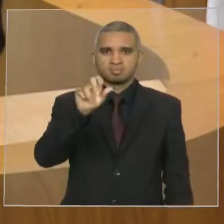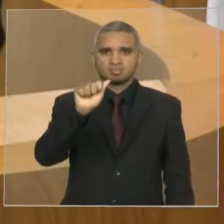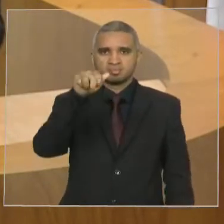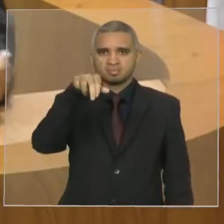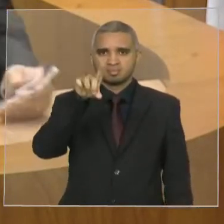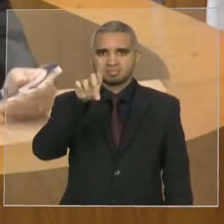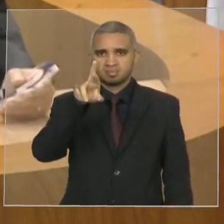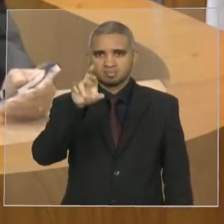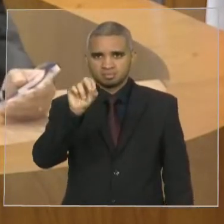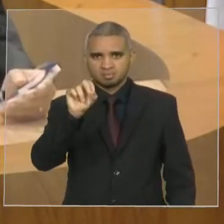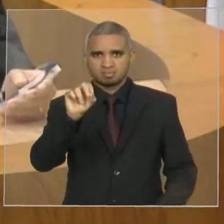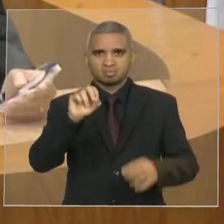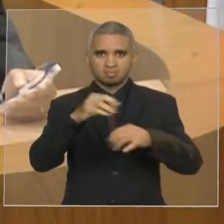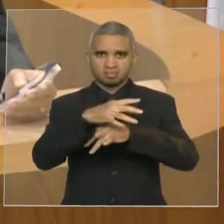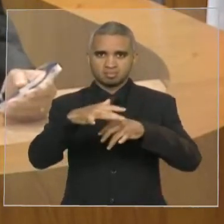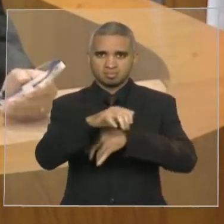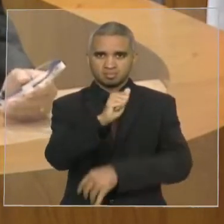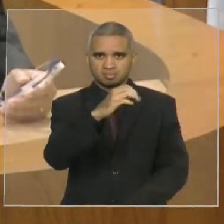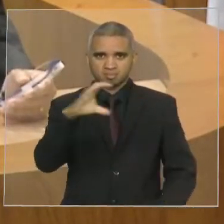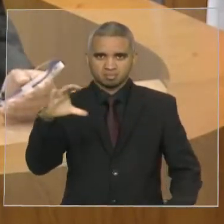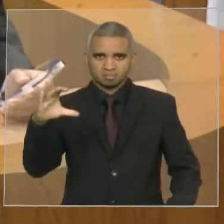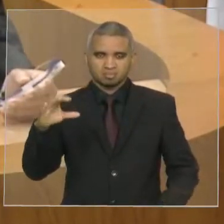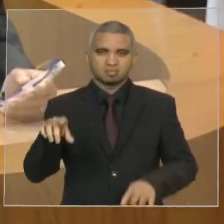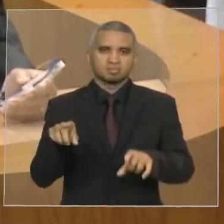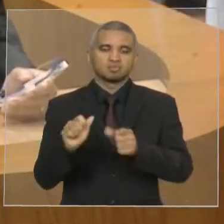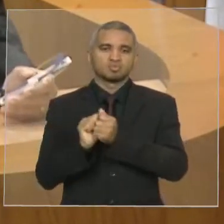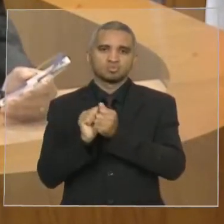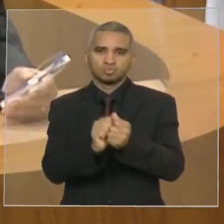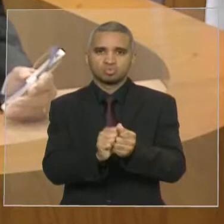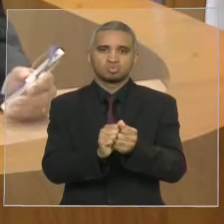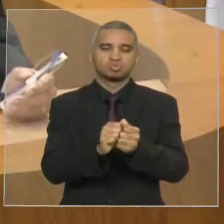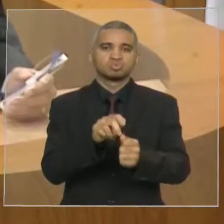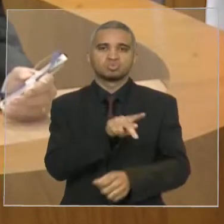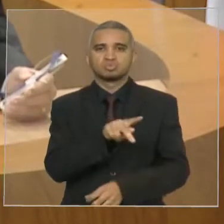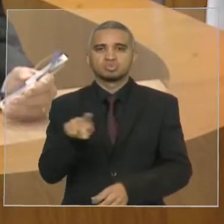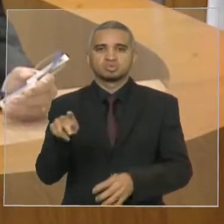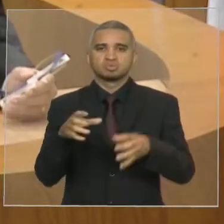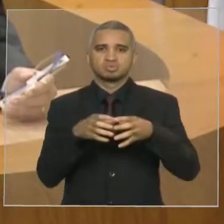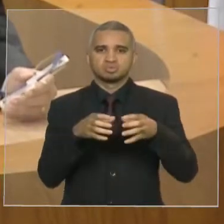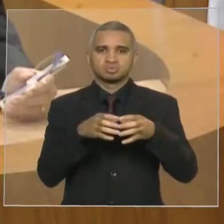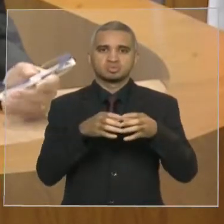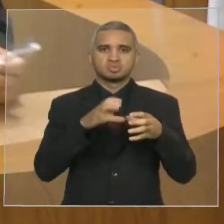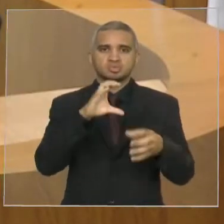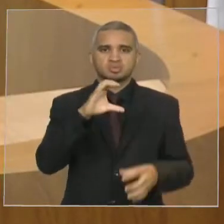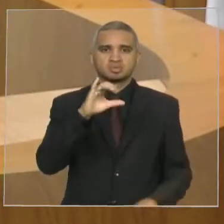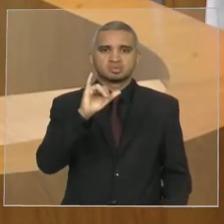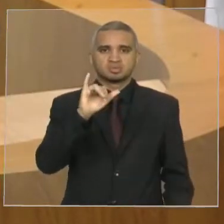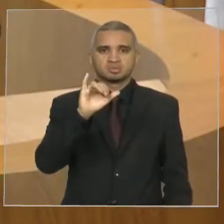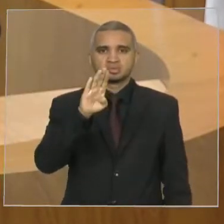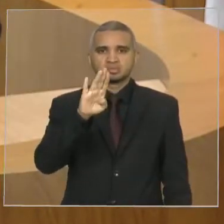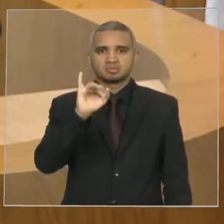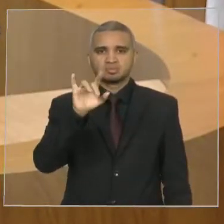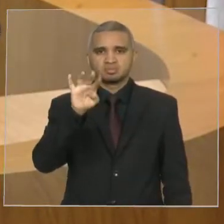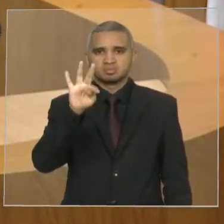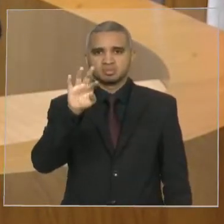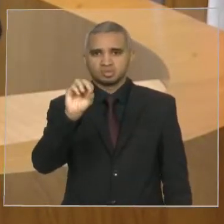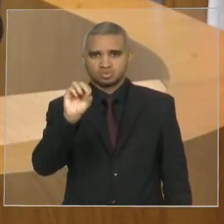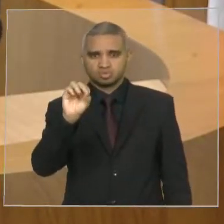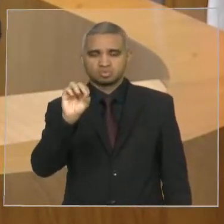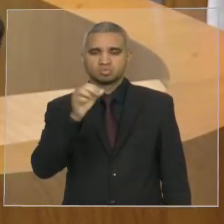acompanhado pelo presidente do partido, Cibito, que está aqui também, de Açailândia,